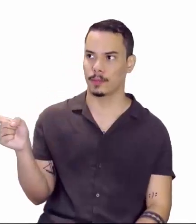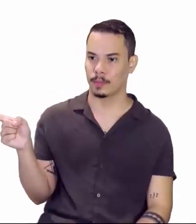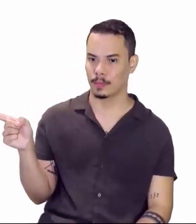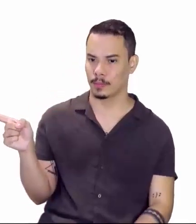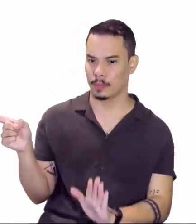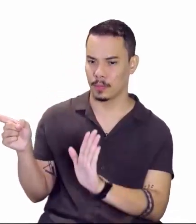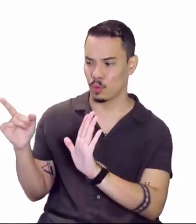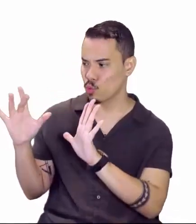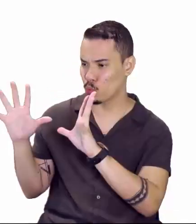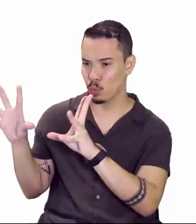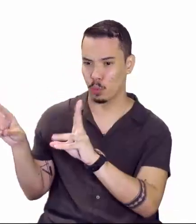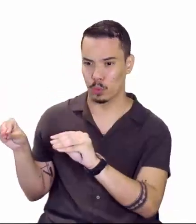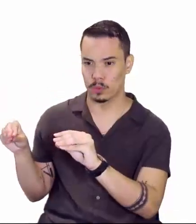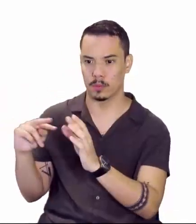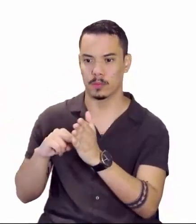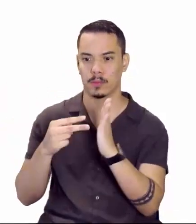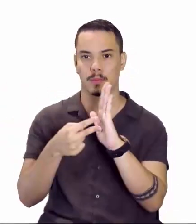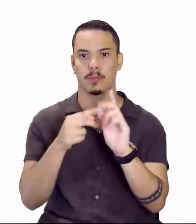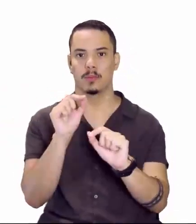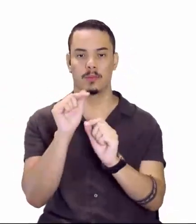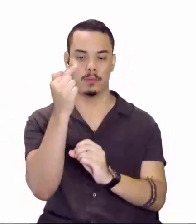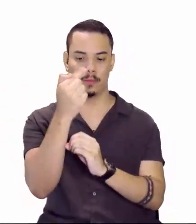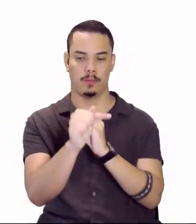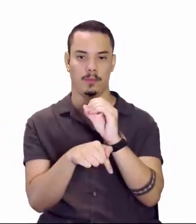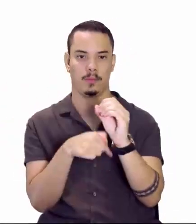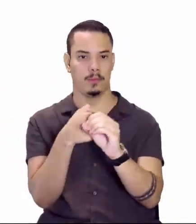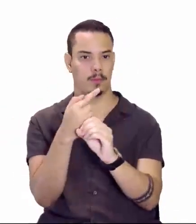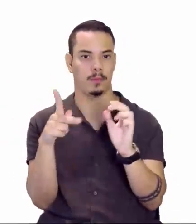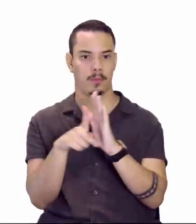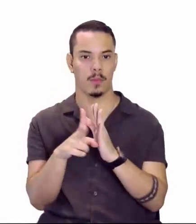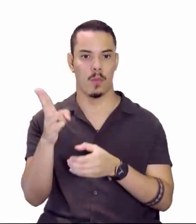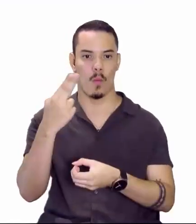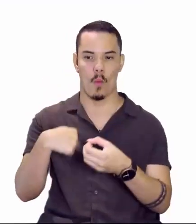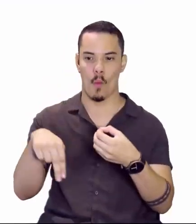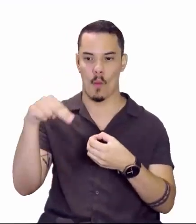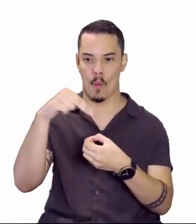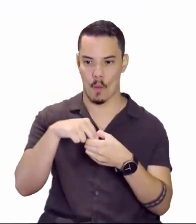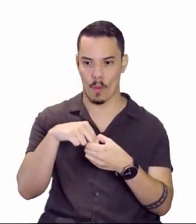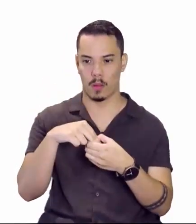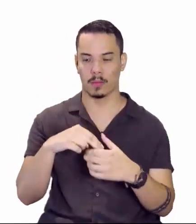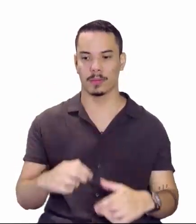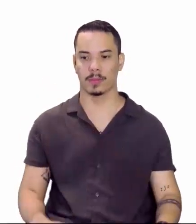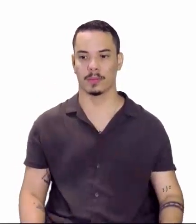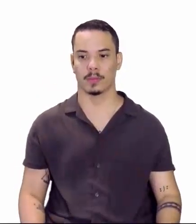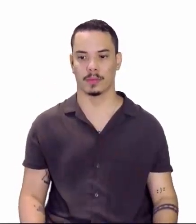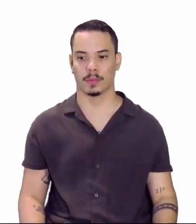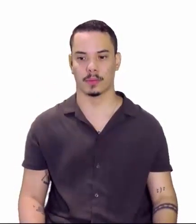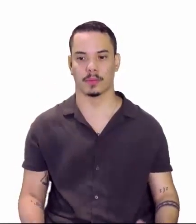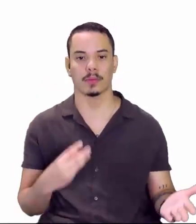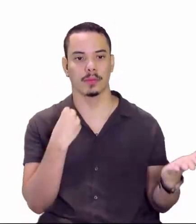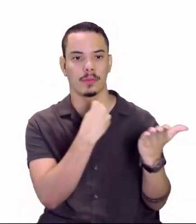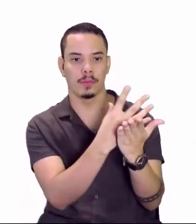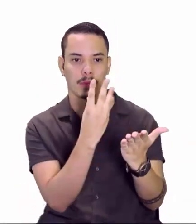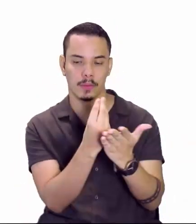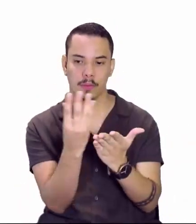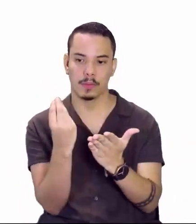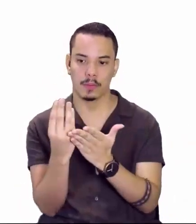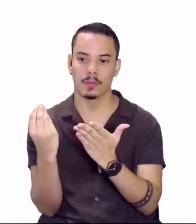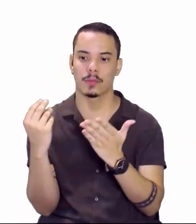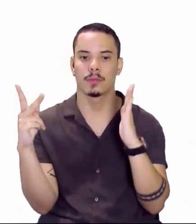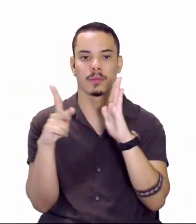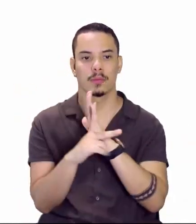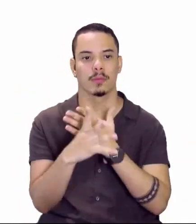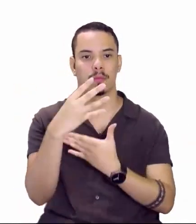para os átomos, digamos assim, em átomos neutros. Na distribuição eletrônica